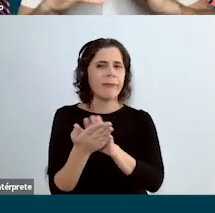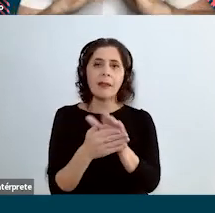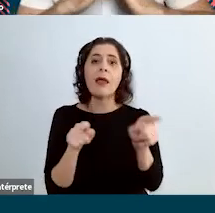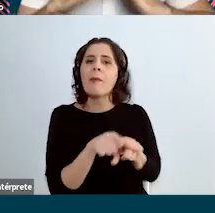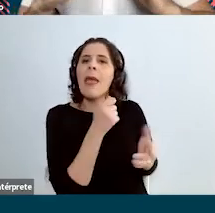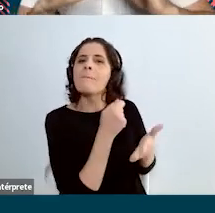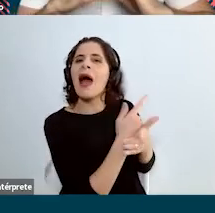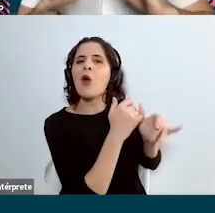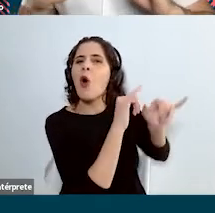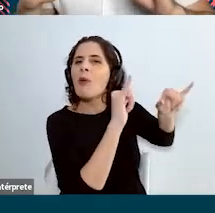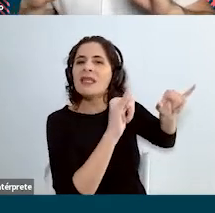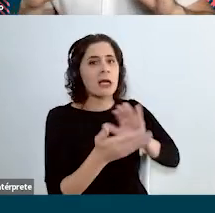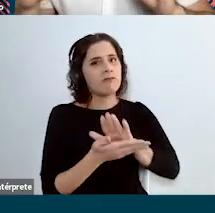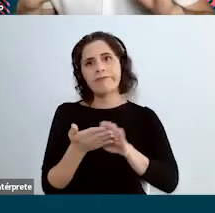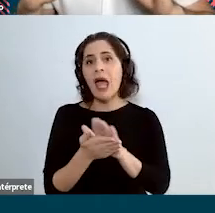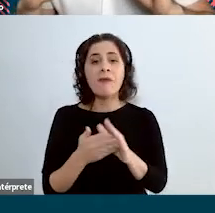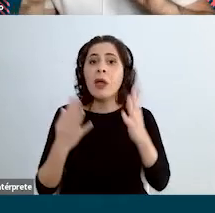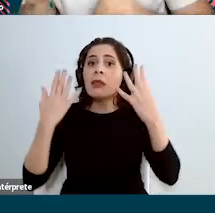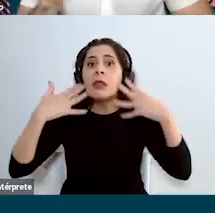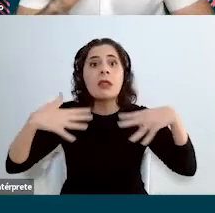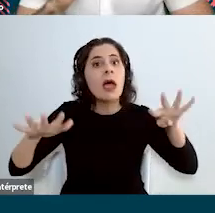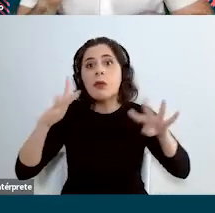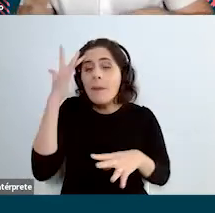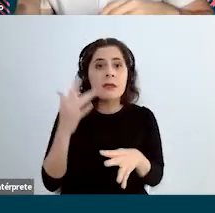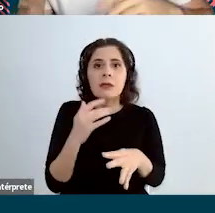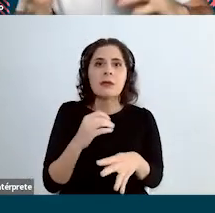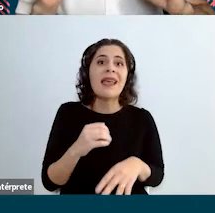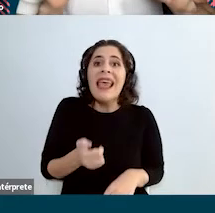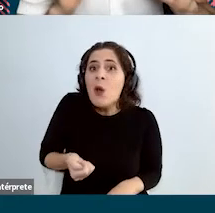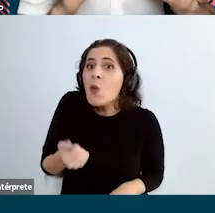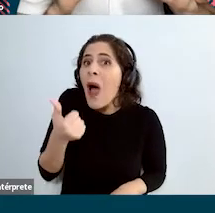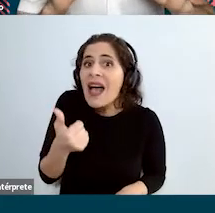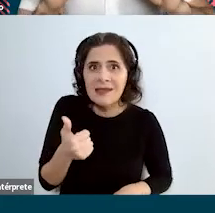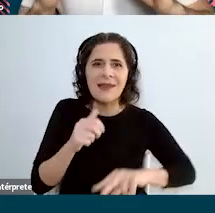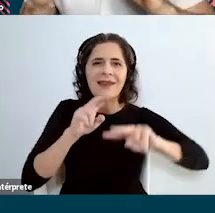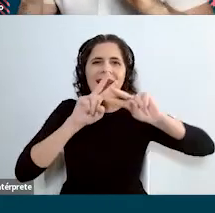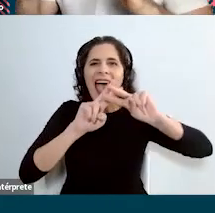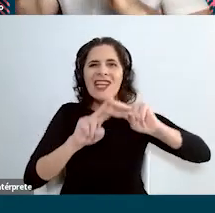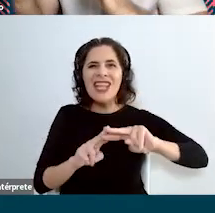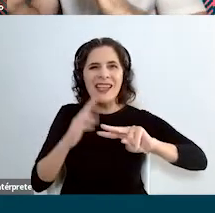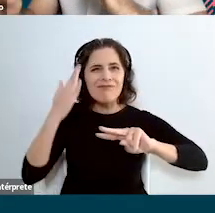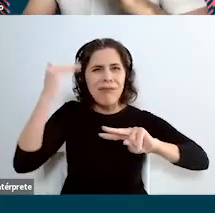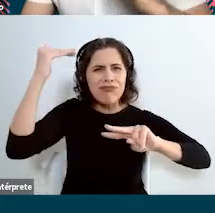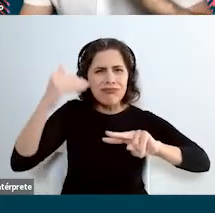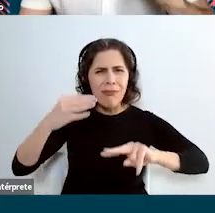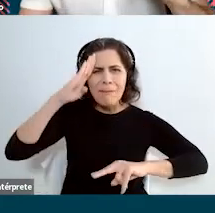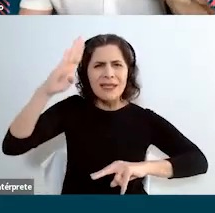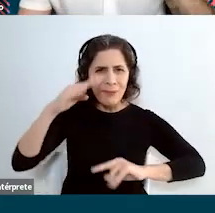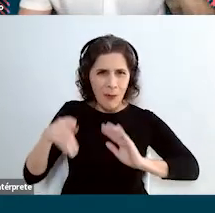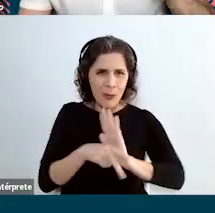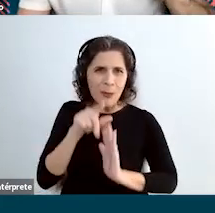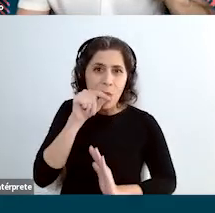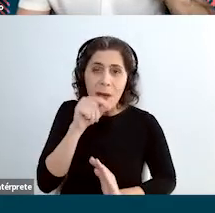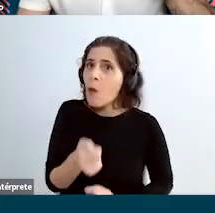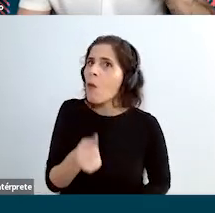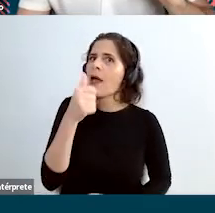publicitária. Foi tudo extremamente orgânico e a gente quase entrou nos trend topics do Twitter, né? Infelizmente, esse